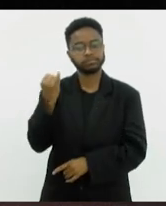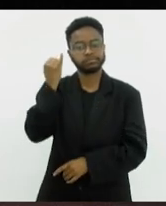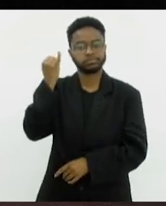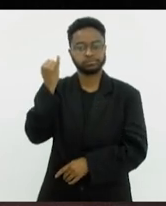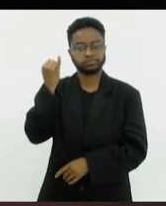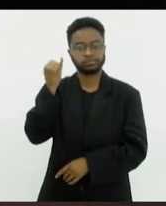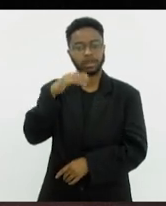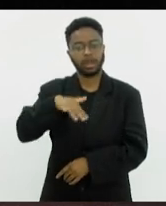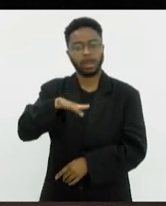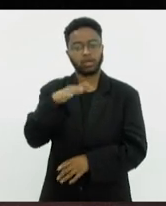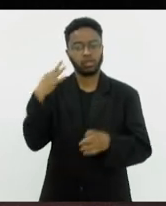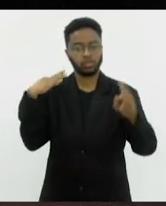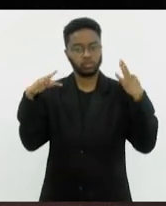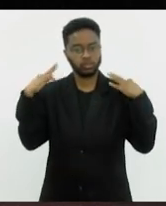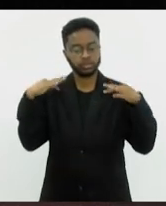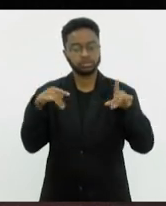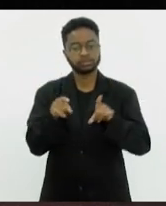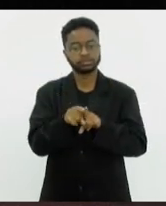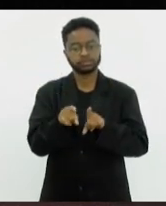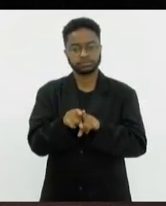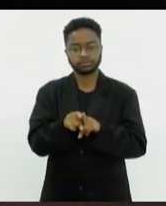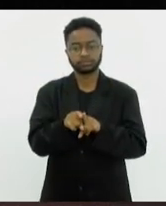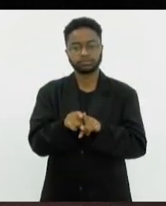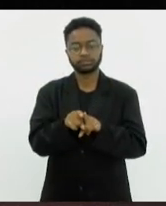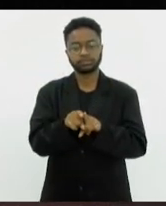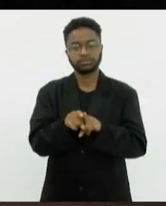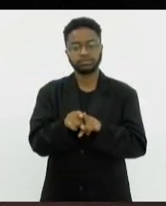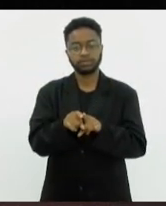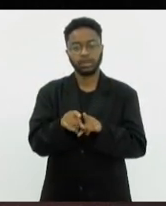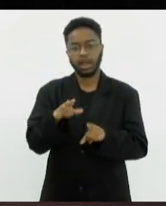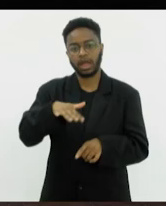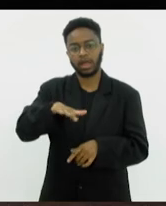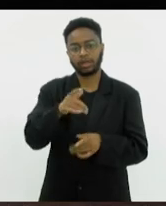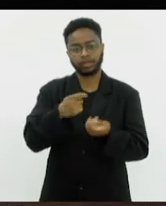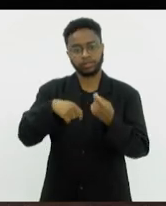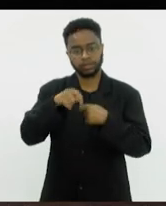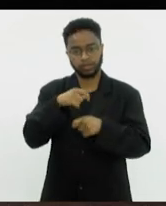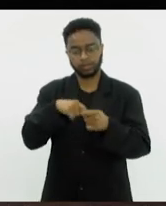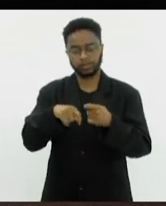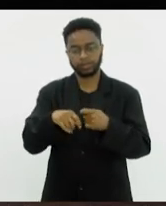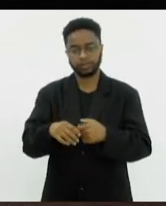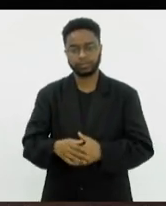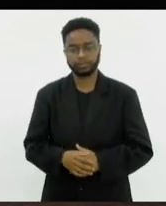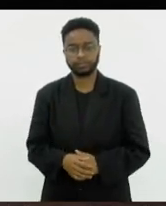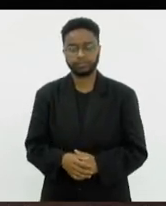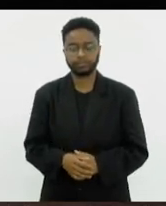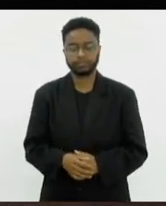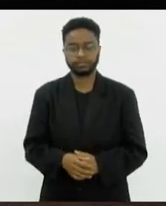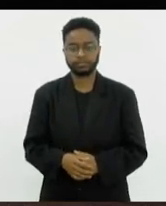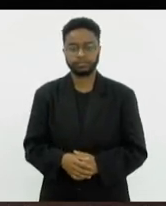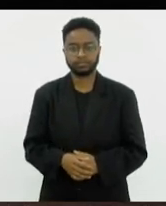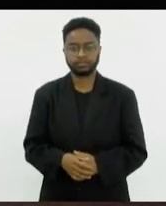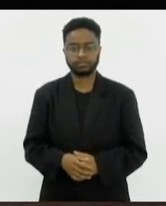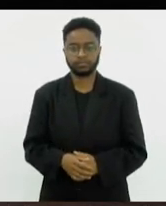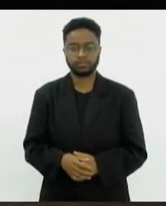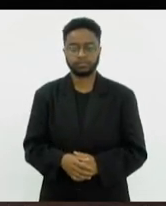no turismo e, por via de consequência, na economia. porque este é um